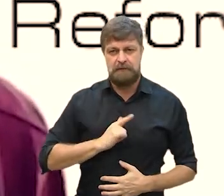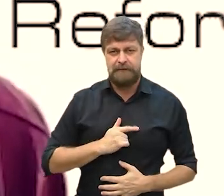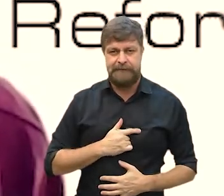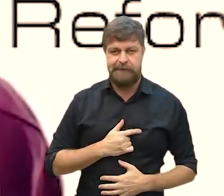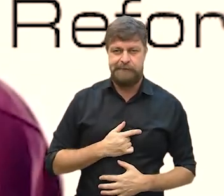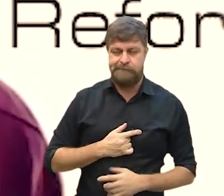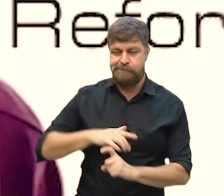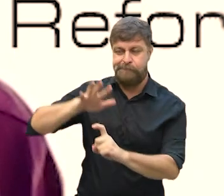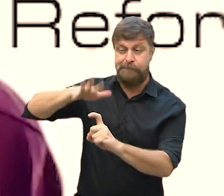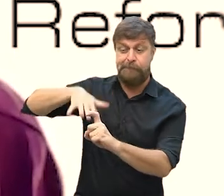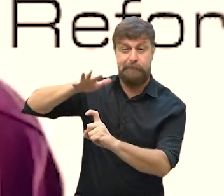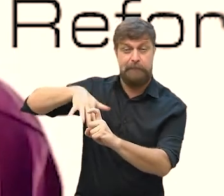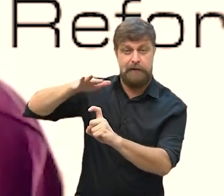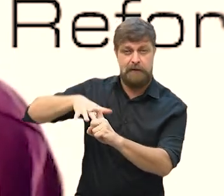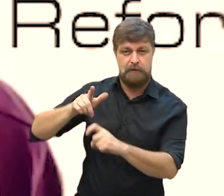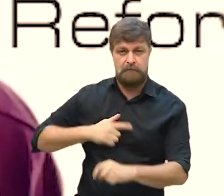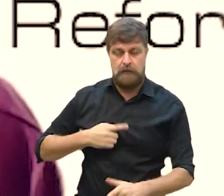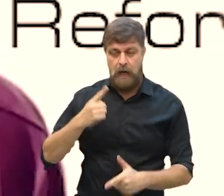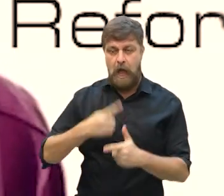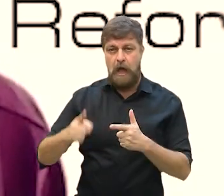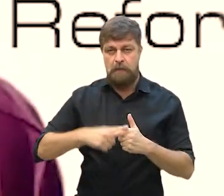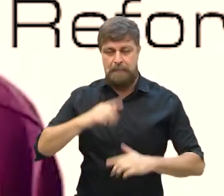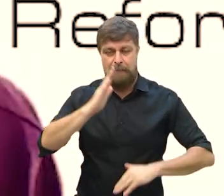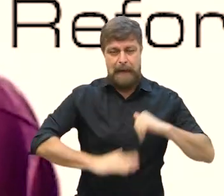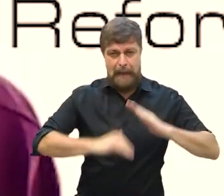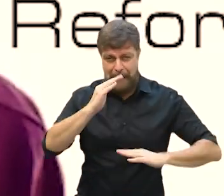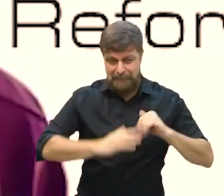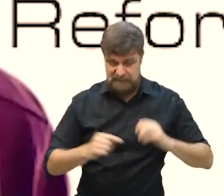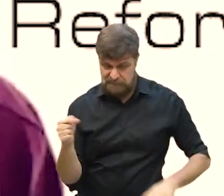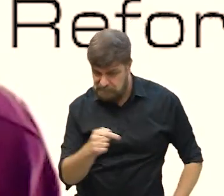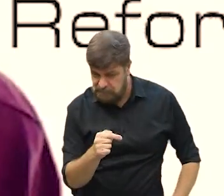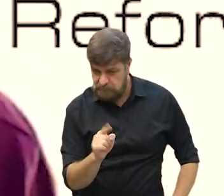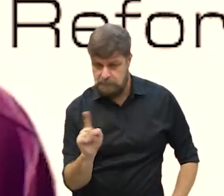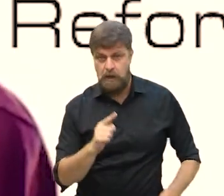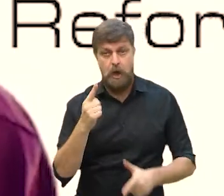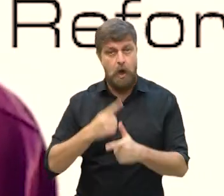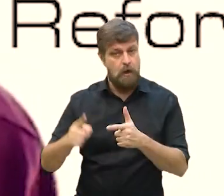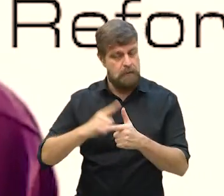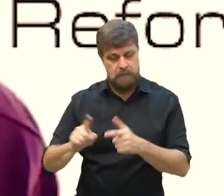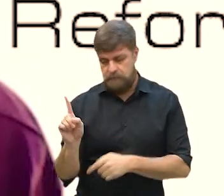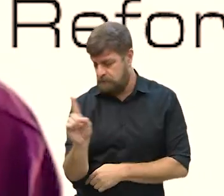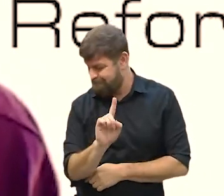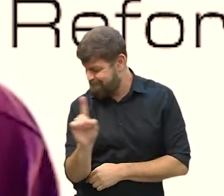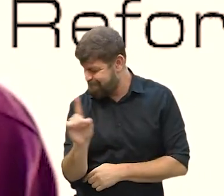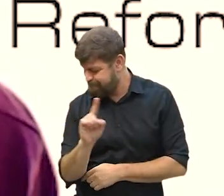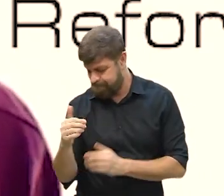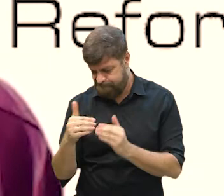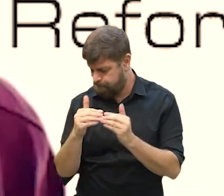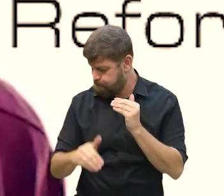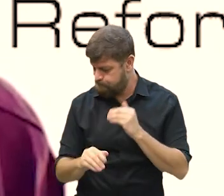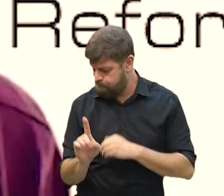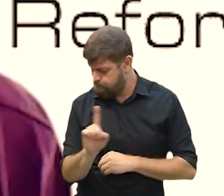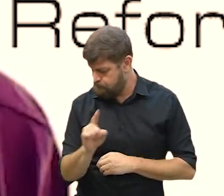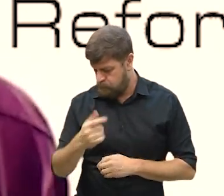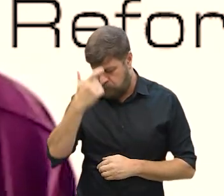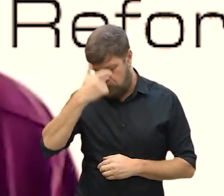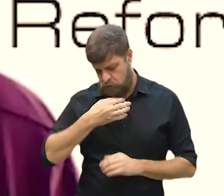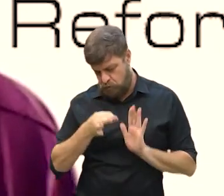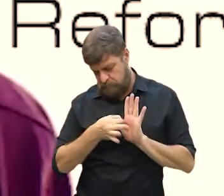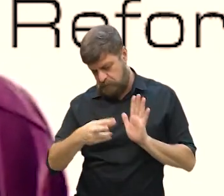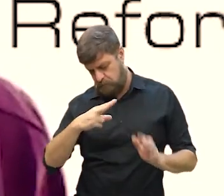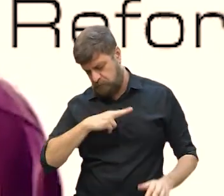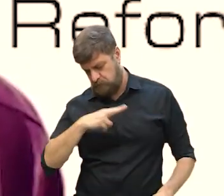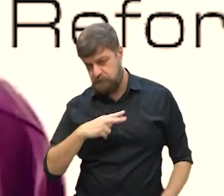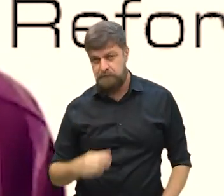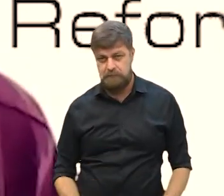uma lenda, um mito de que o problema é mão de obra. Não é mão de obra. O problema na construção civil não é mão de obra, né? Pelo menos para